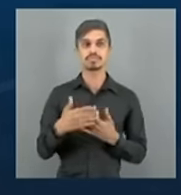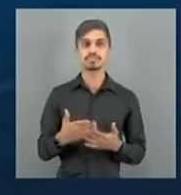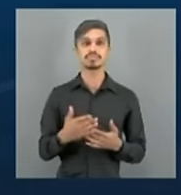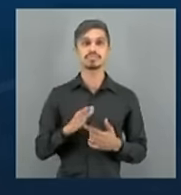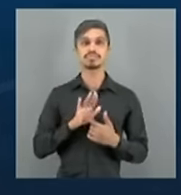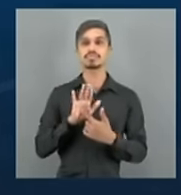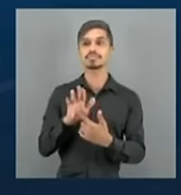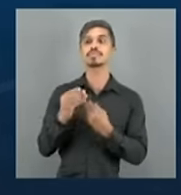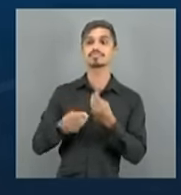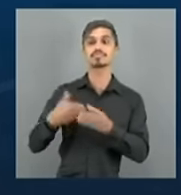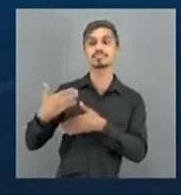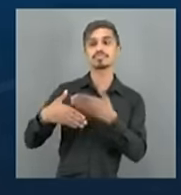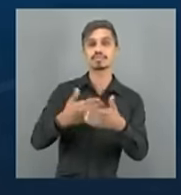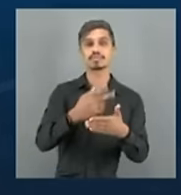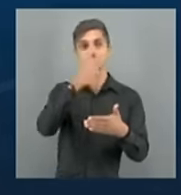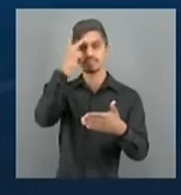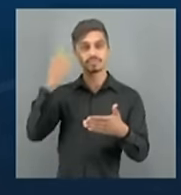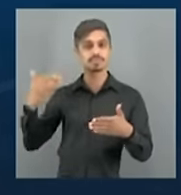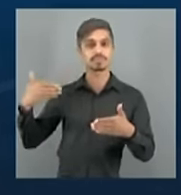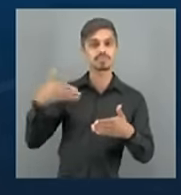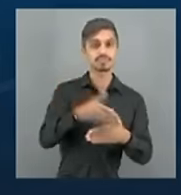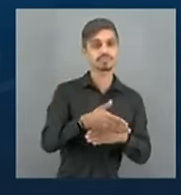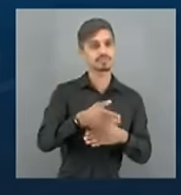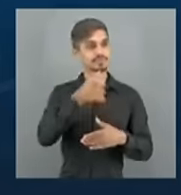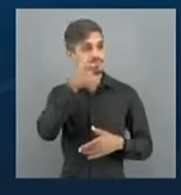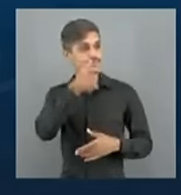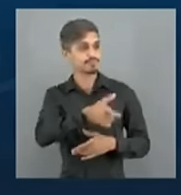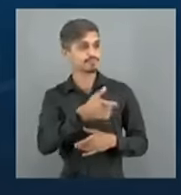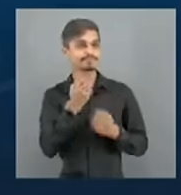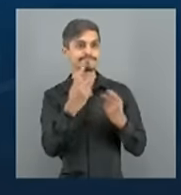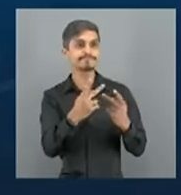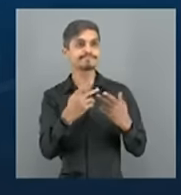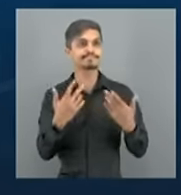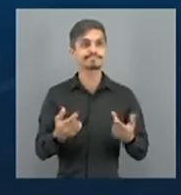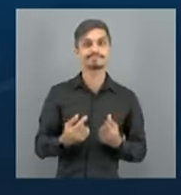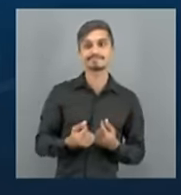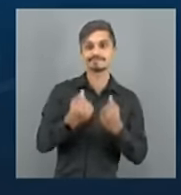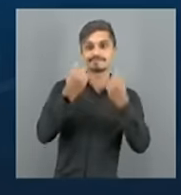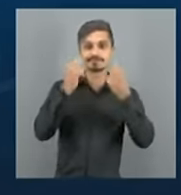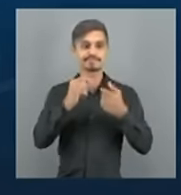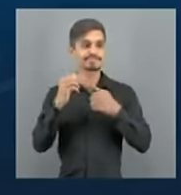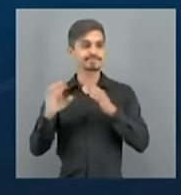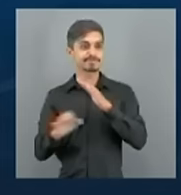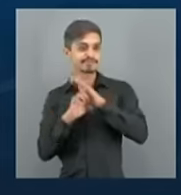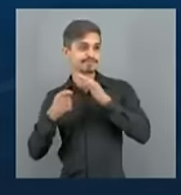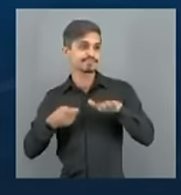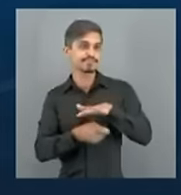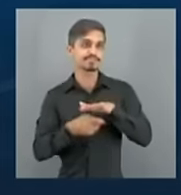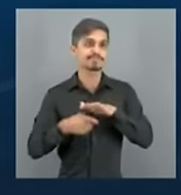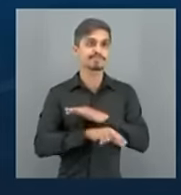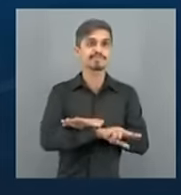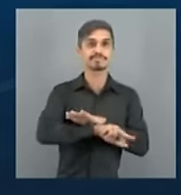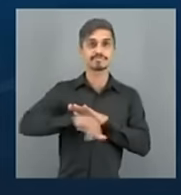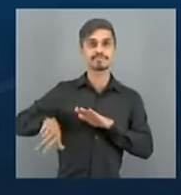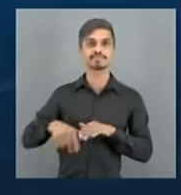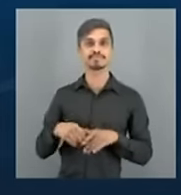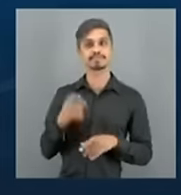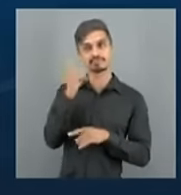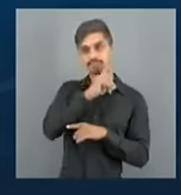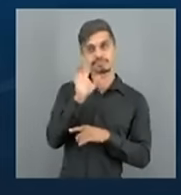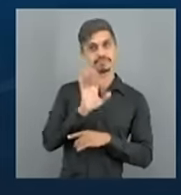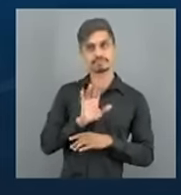que era o modo operante, as pessoas viam que era lucrativo. Centenas e centenas de empresários investiram no meu negócio. Não vou mentir para